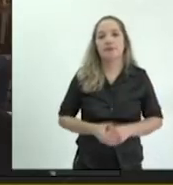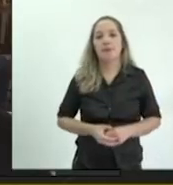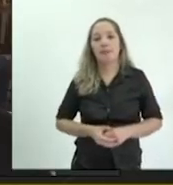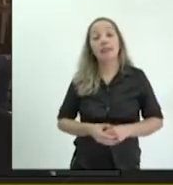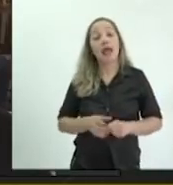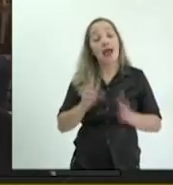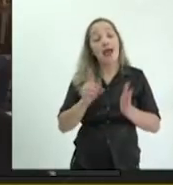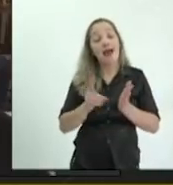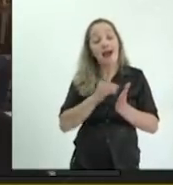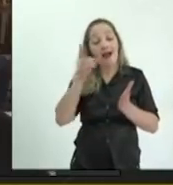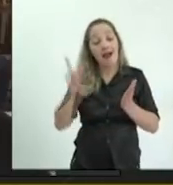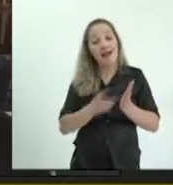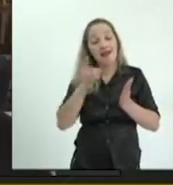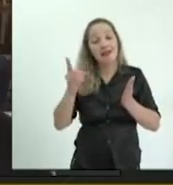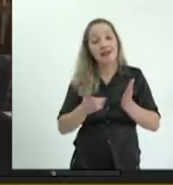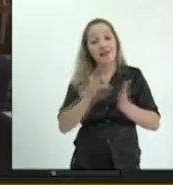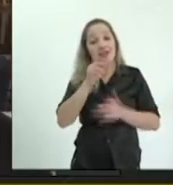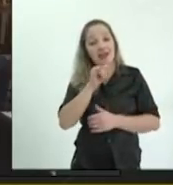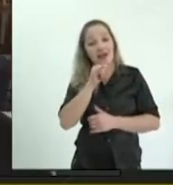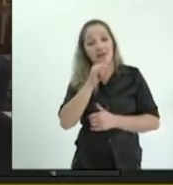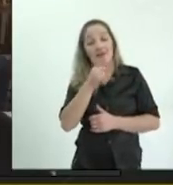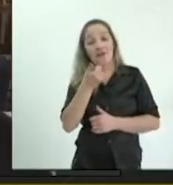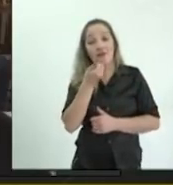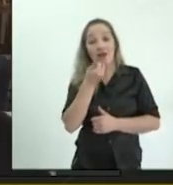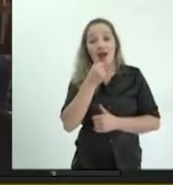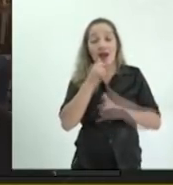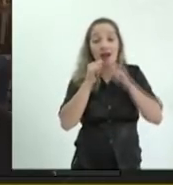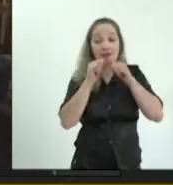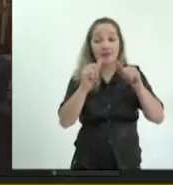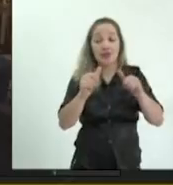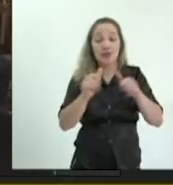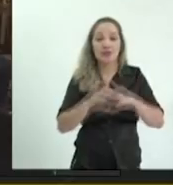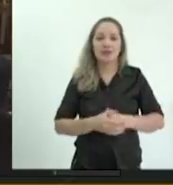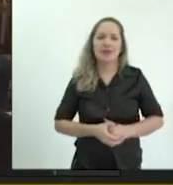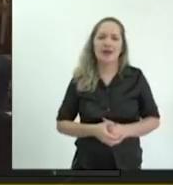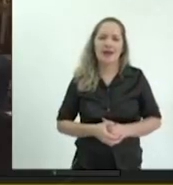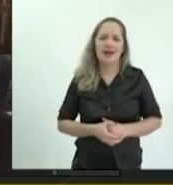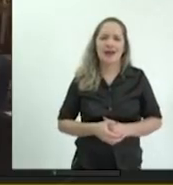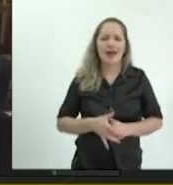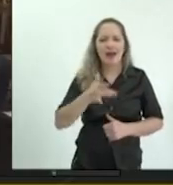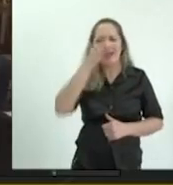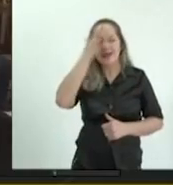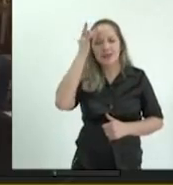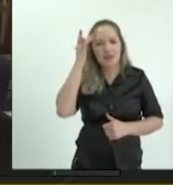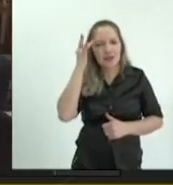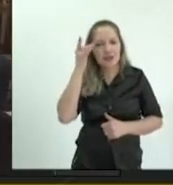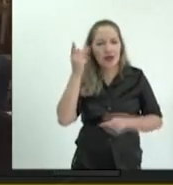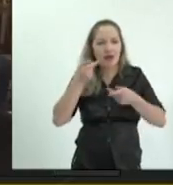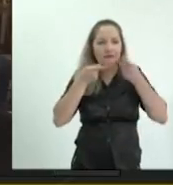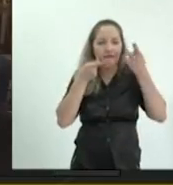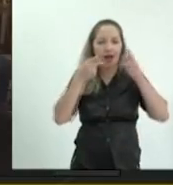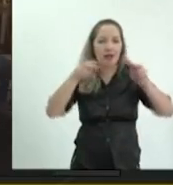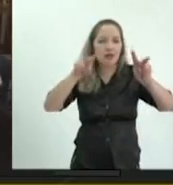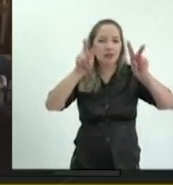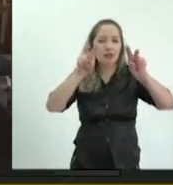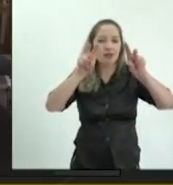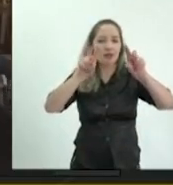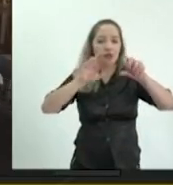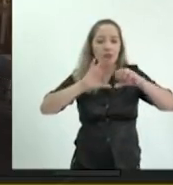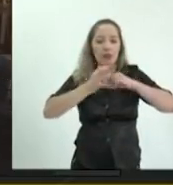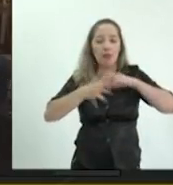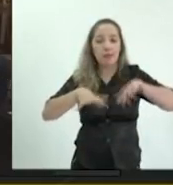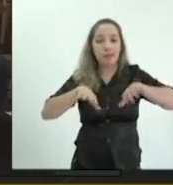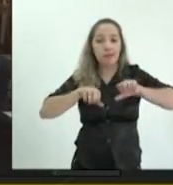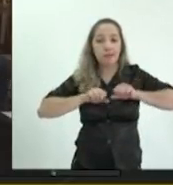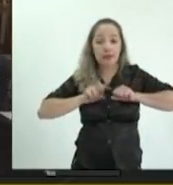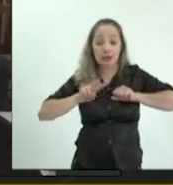né, que as pessoas falam de uma segunda onda, mas a gente ainda não saiu nem da primeira, né? Então tá tudo muito incerto. E Jerome,